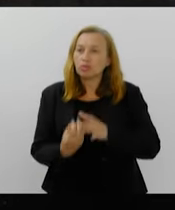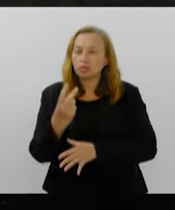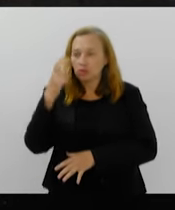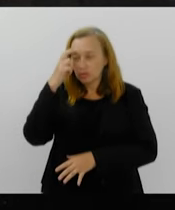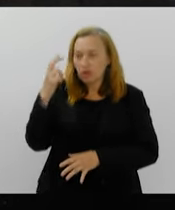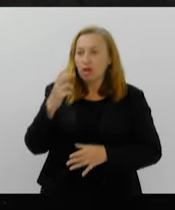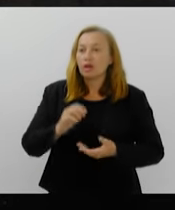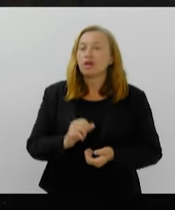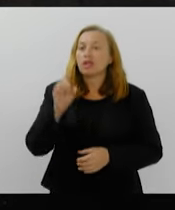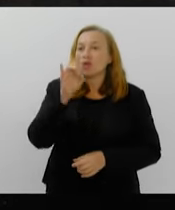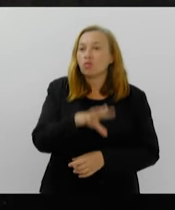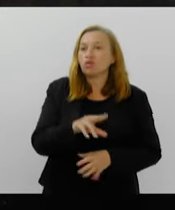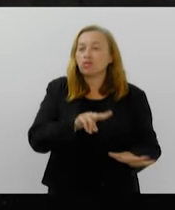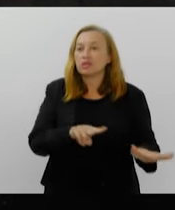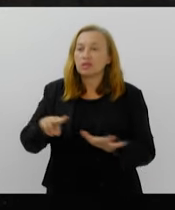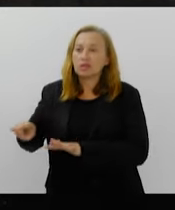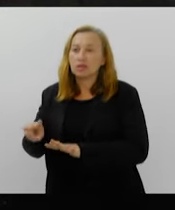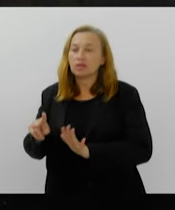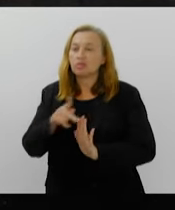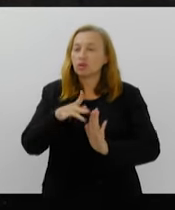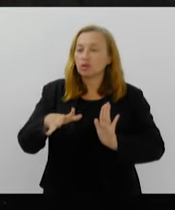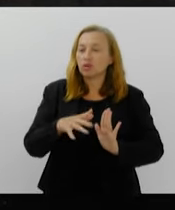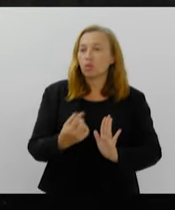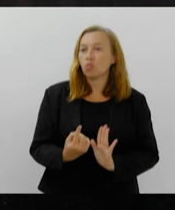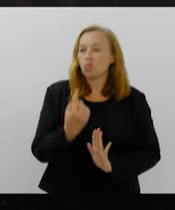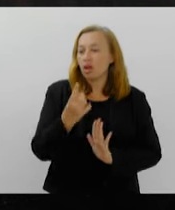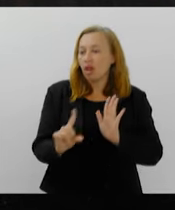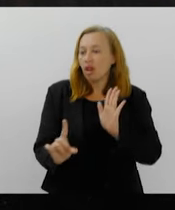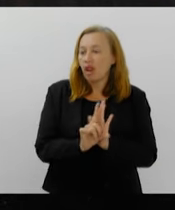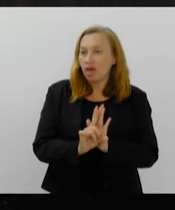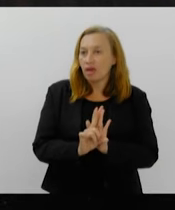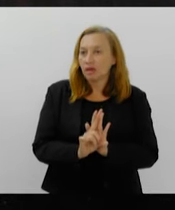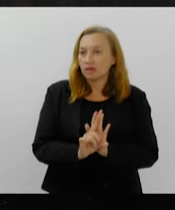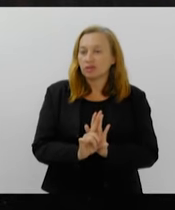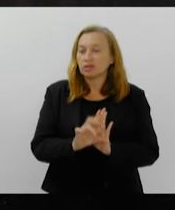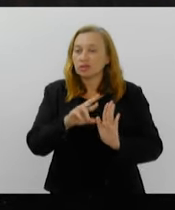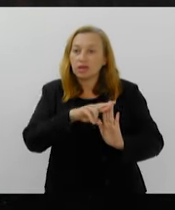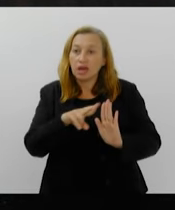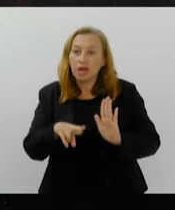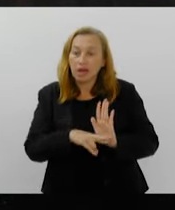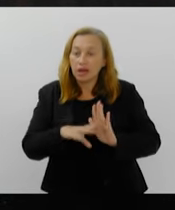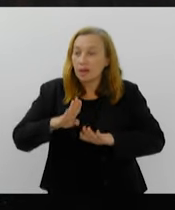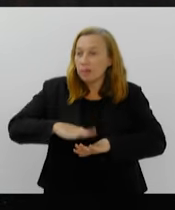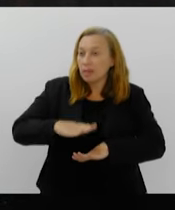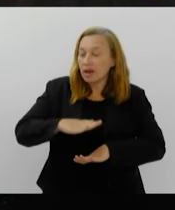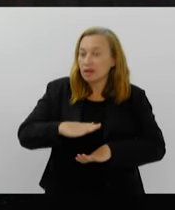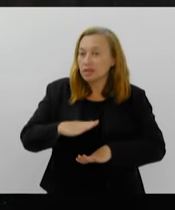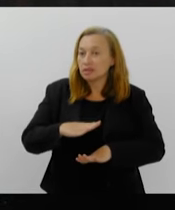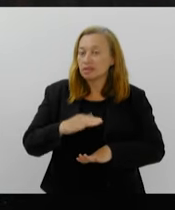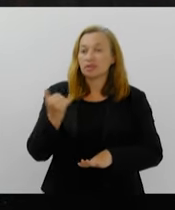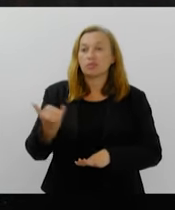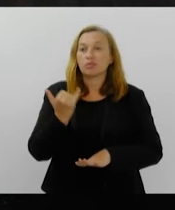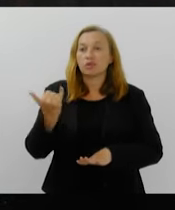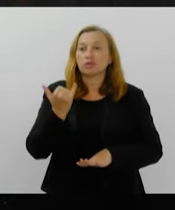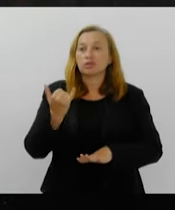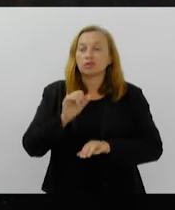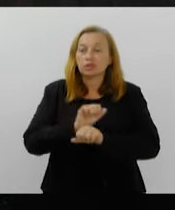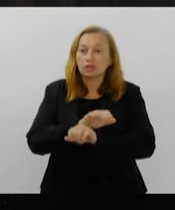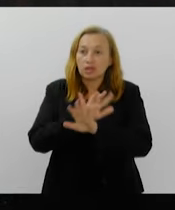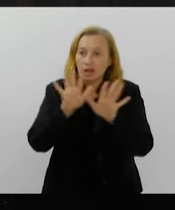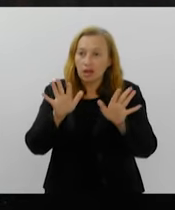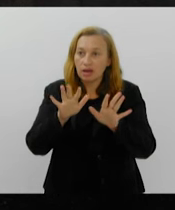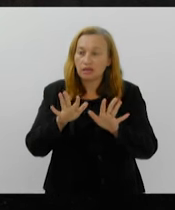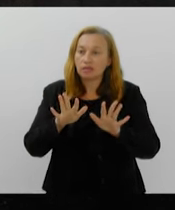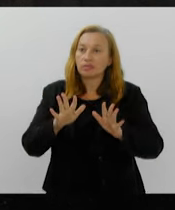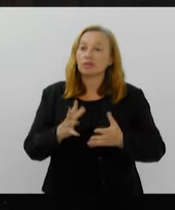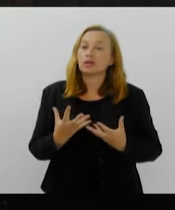e na última semana protocolei uma lei que estabelece critérios mais nítidos transparentes para a